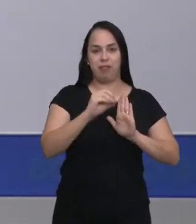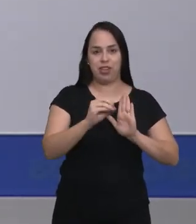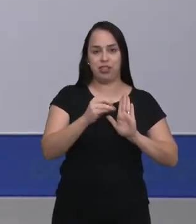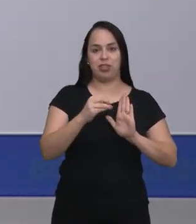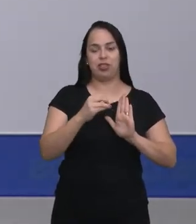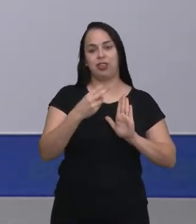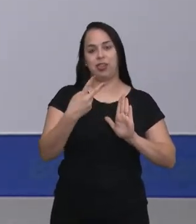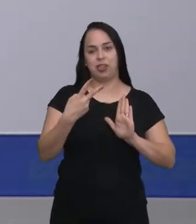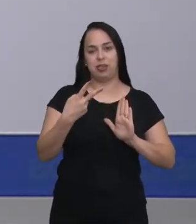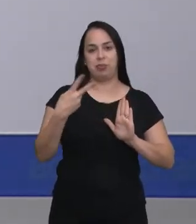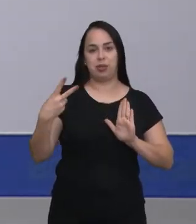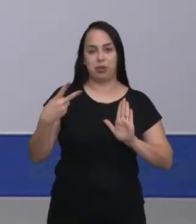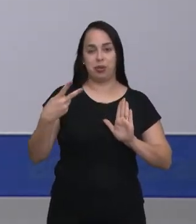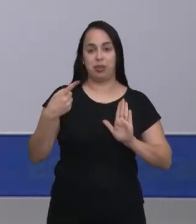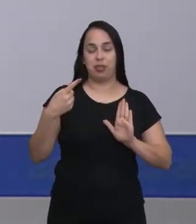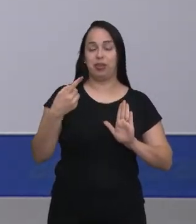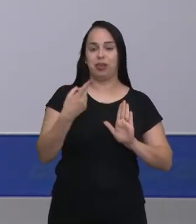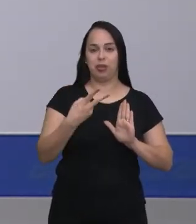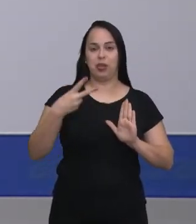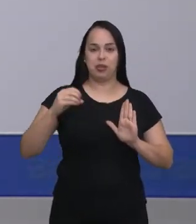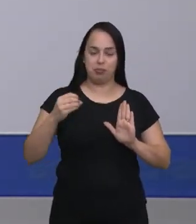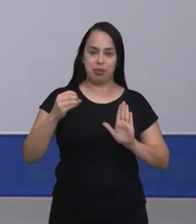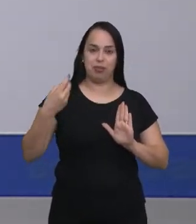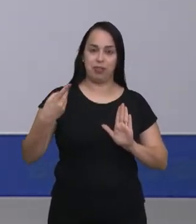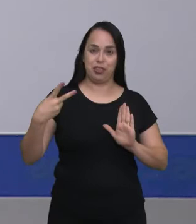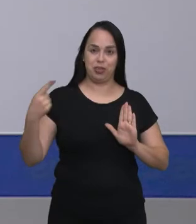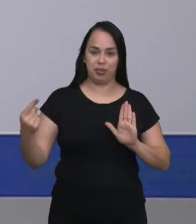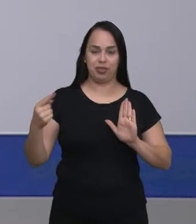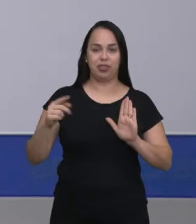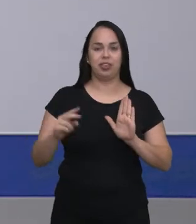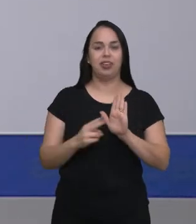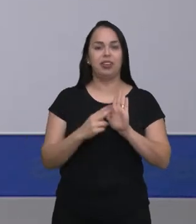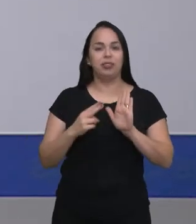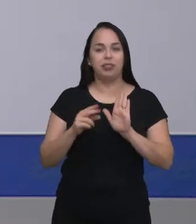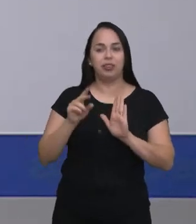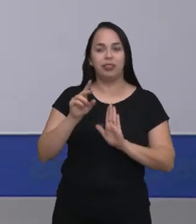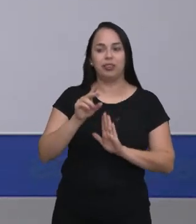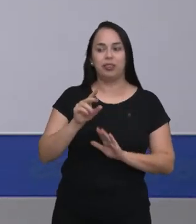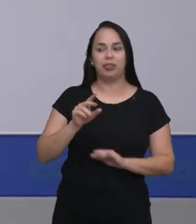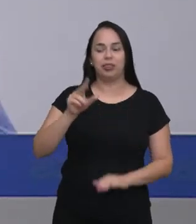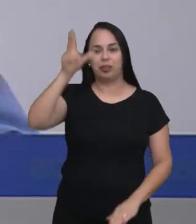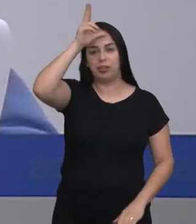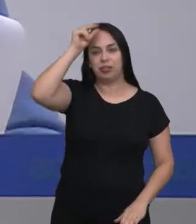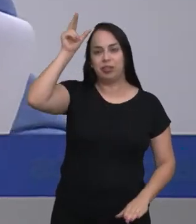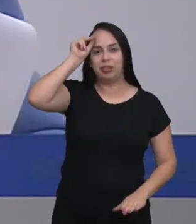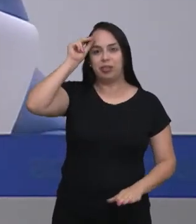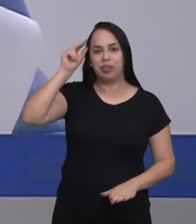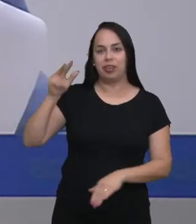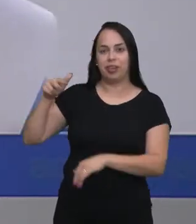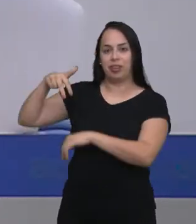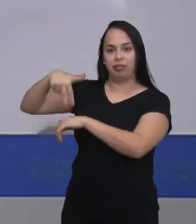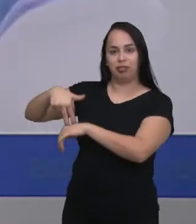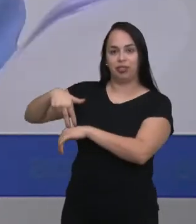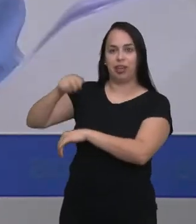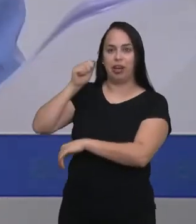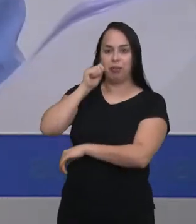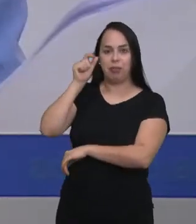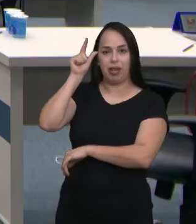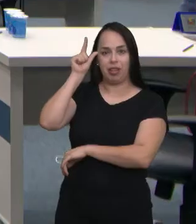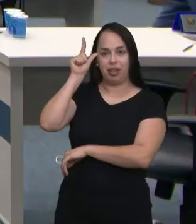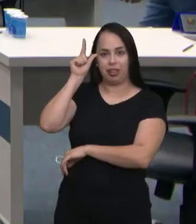20-2021, de autoria do Poder Executivo. Escrito para falar no processo, a vereadora Amélia.